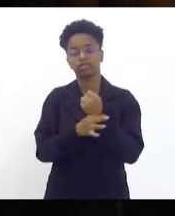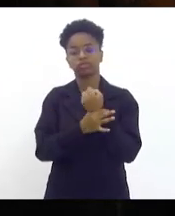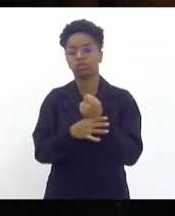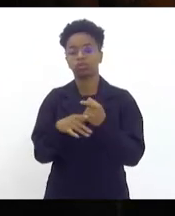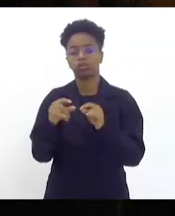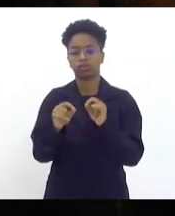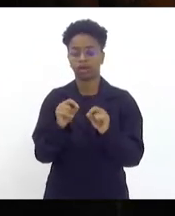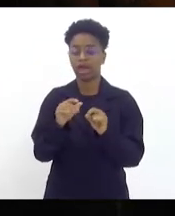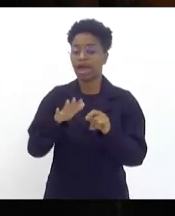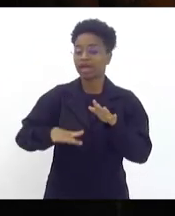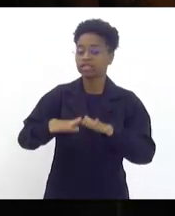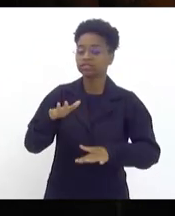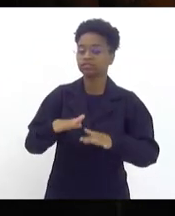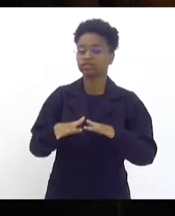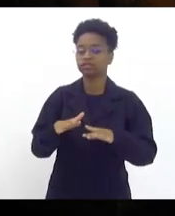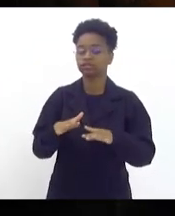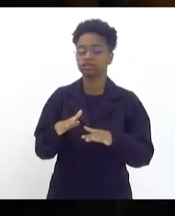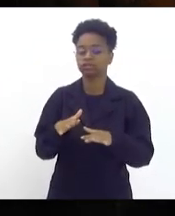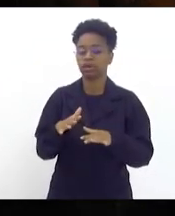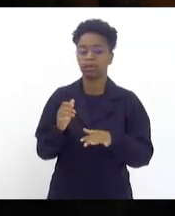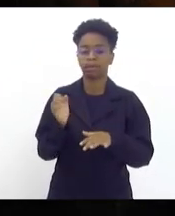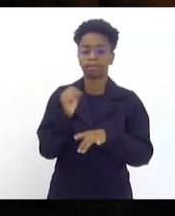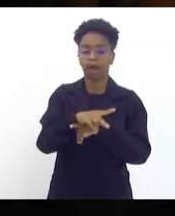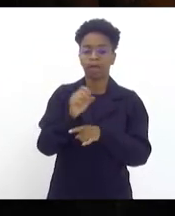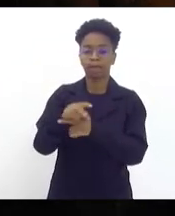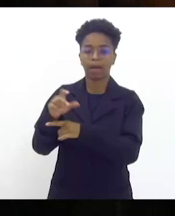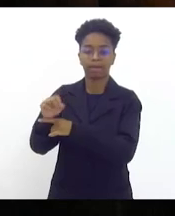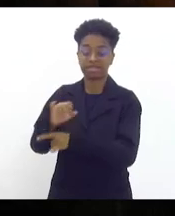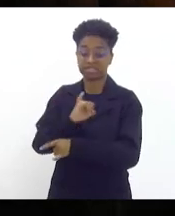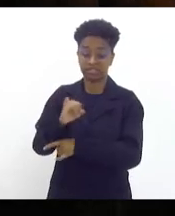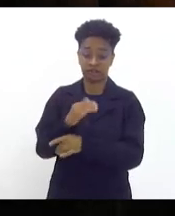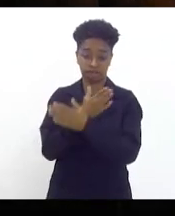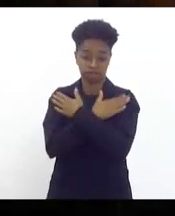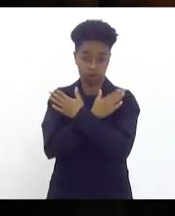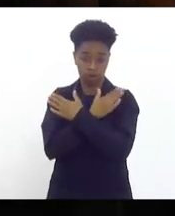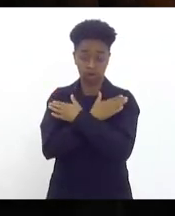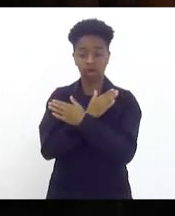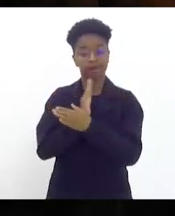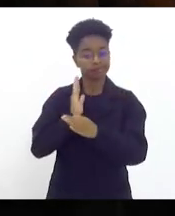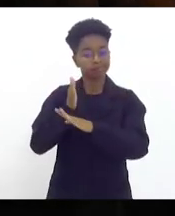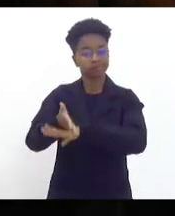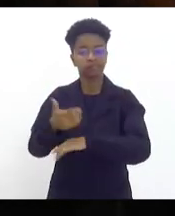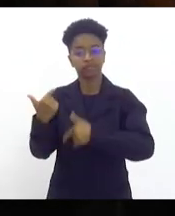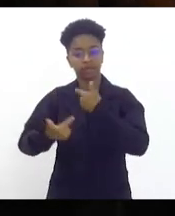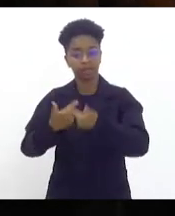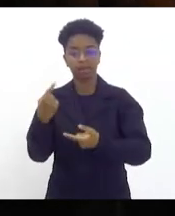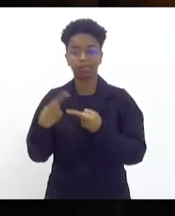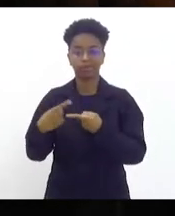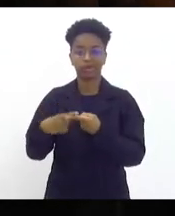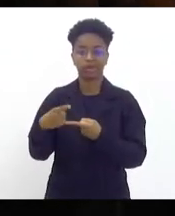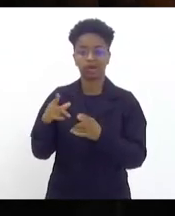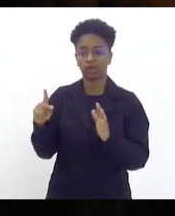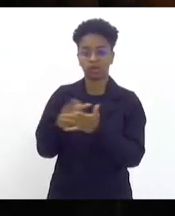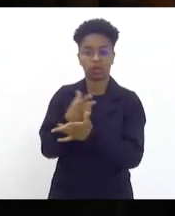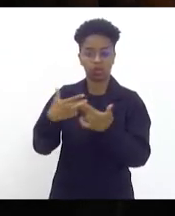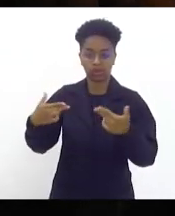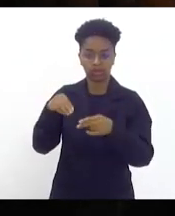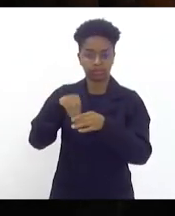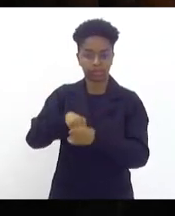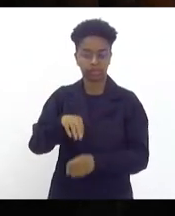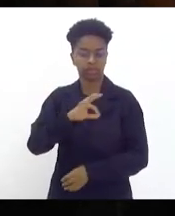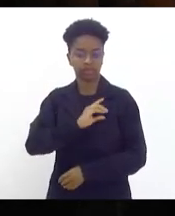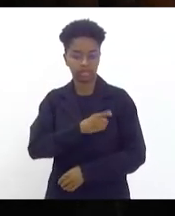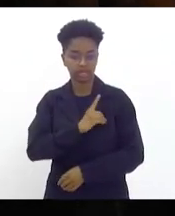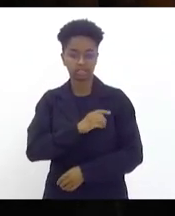eles adentrarem o seu horário de folga Porque estão agarrada de uma ocorrência na Delegacia Porque estão participando de